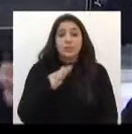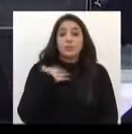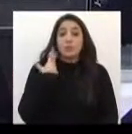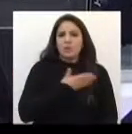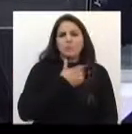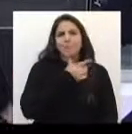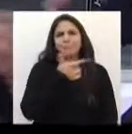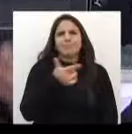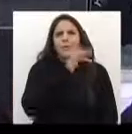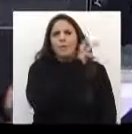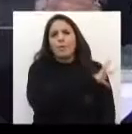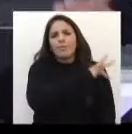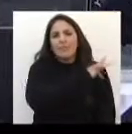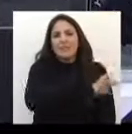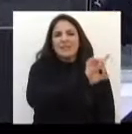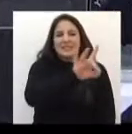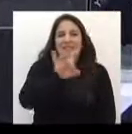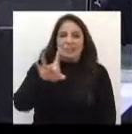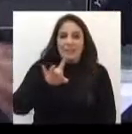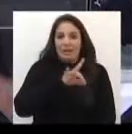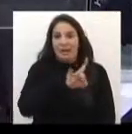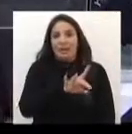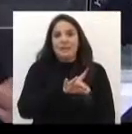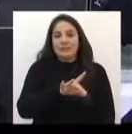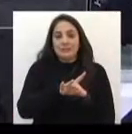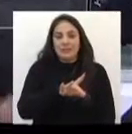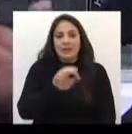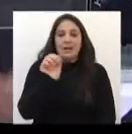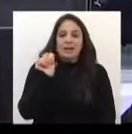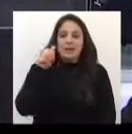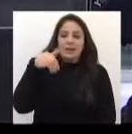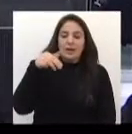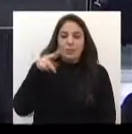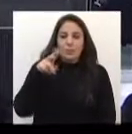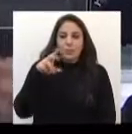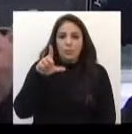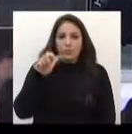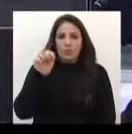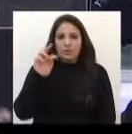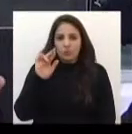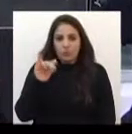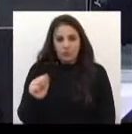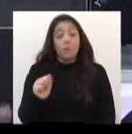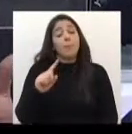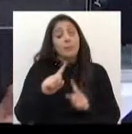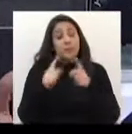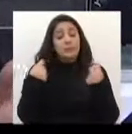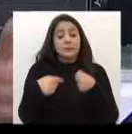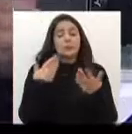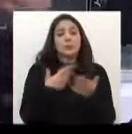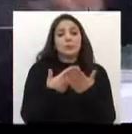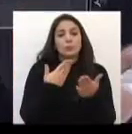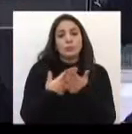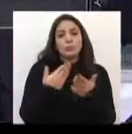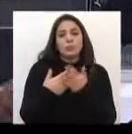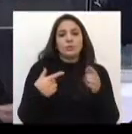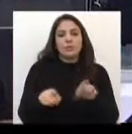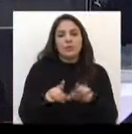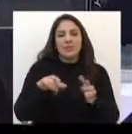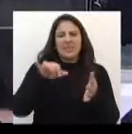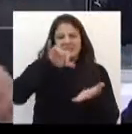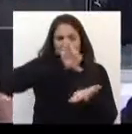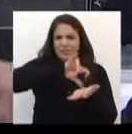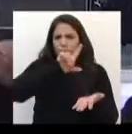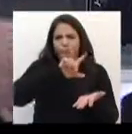uma farmácia em cada ambulatório, mas há sim necessidade de se fazer um estudo e termos a descentralização. Isso